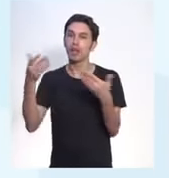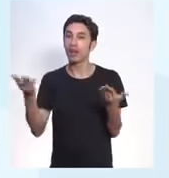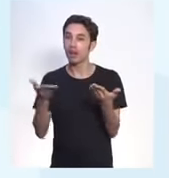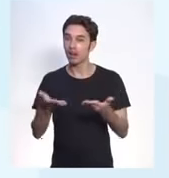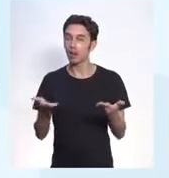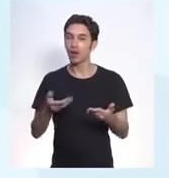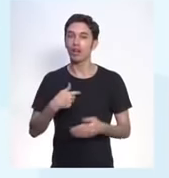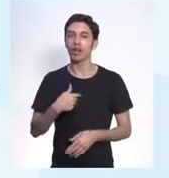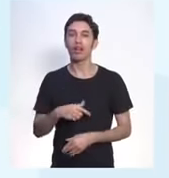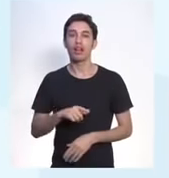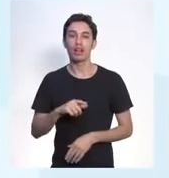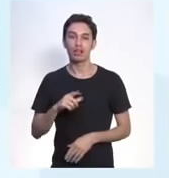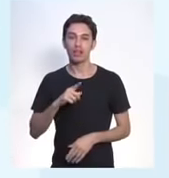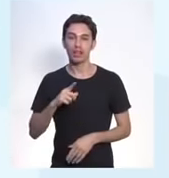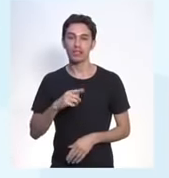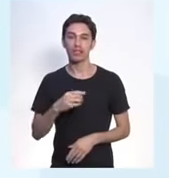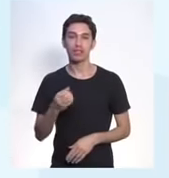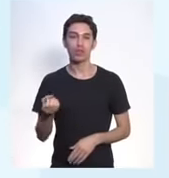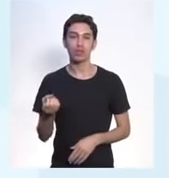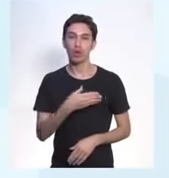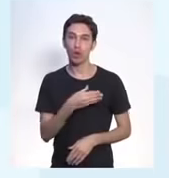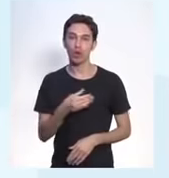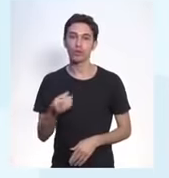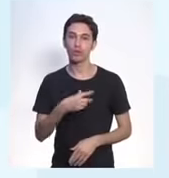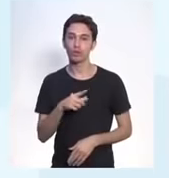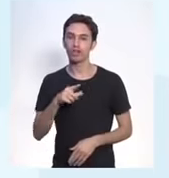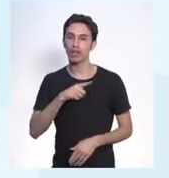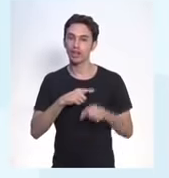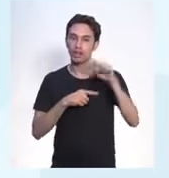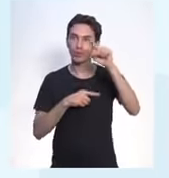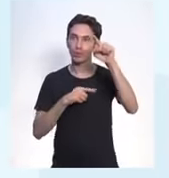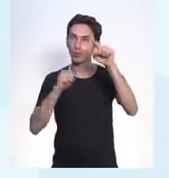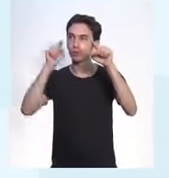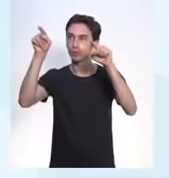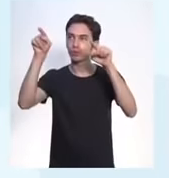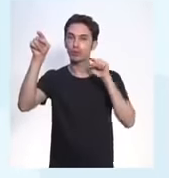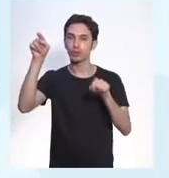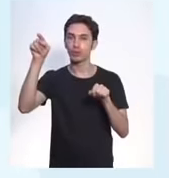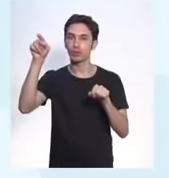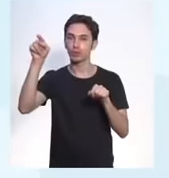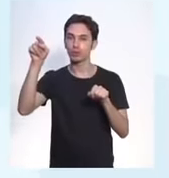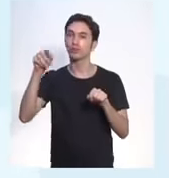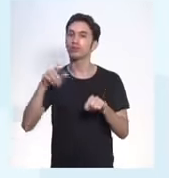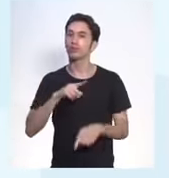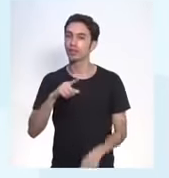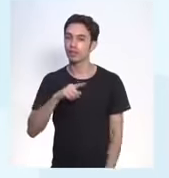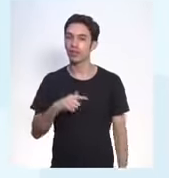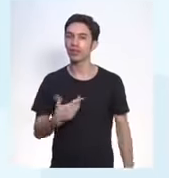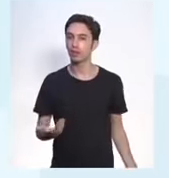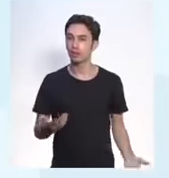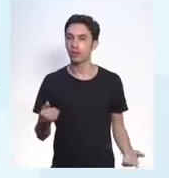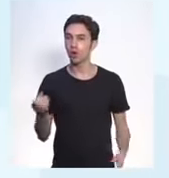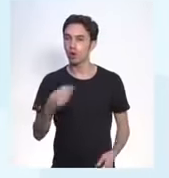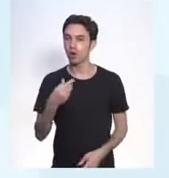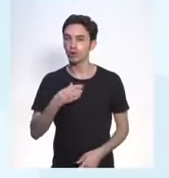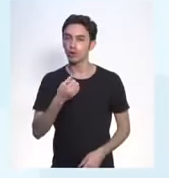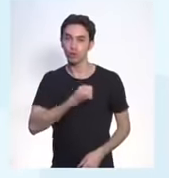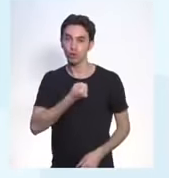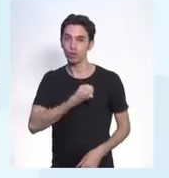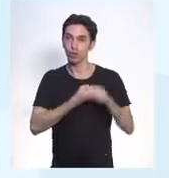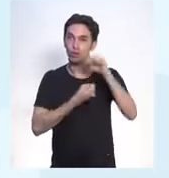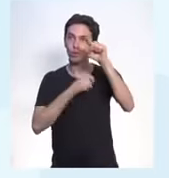diagonal eu vou ter novos... Aqui ó ou seja novos três pares ordenados